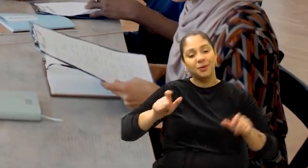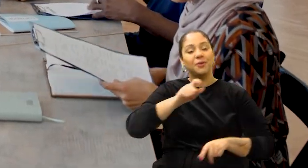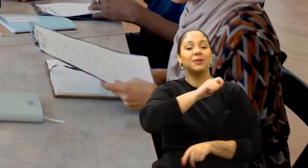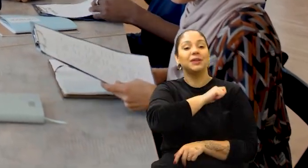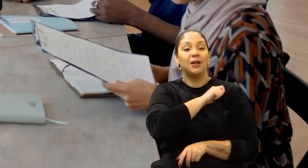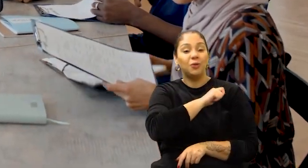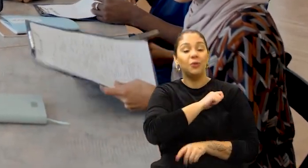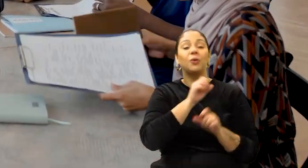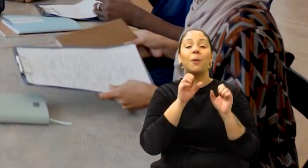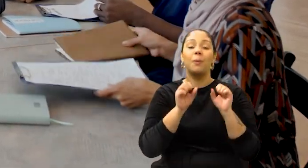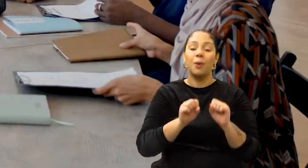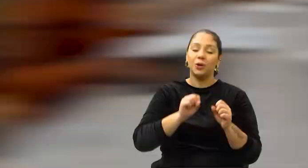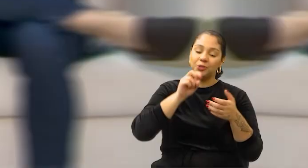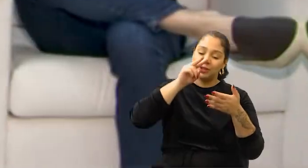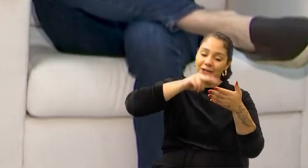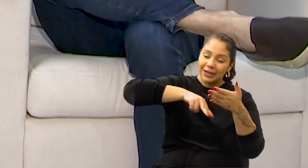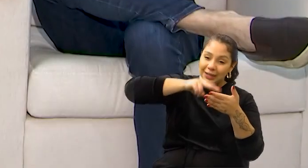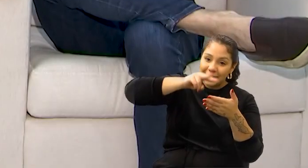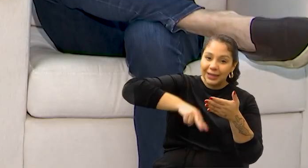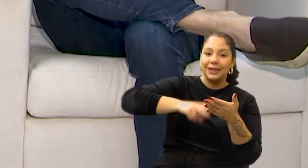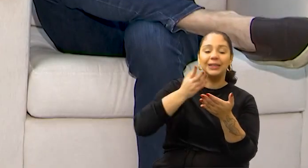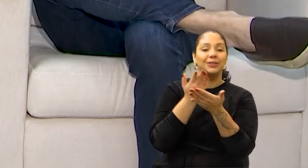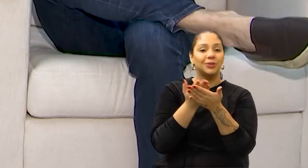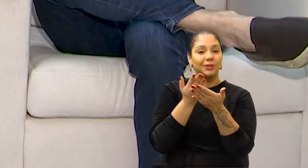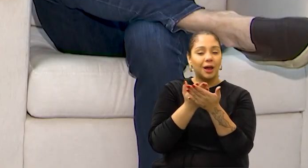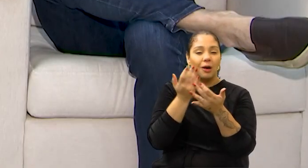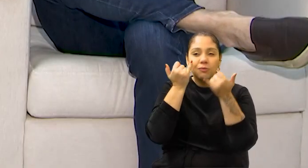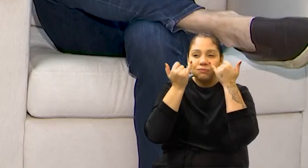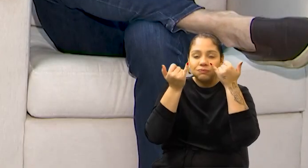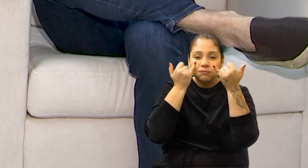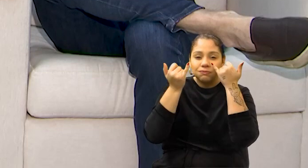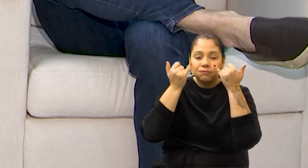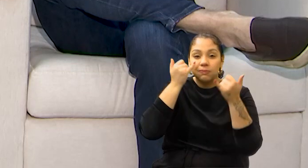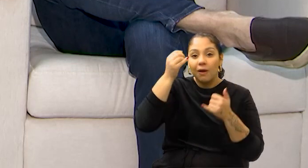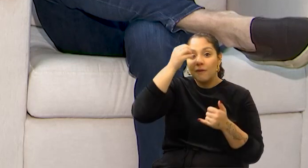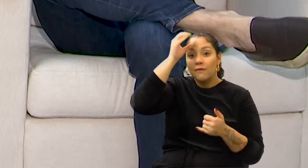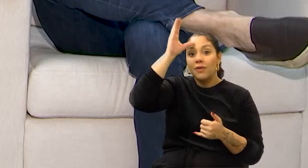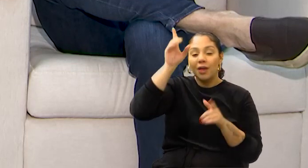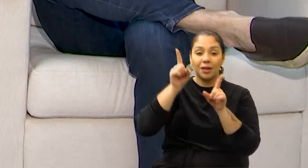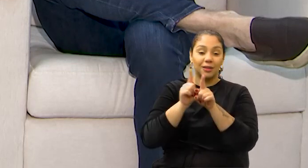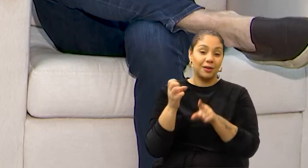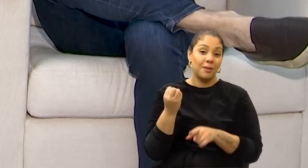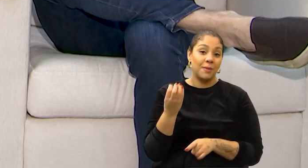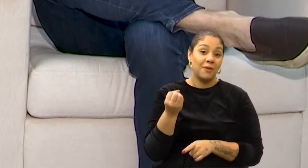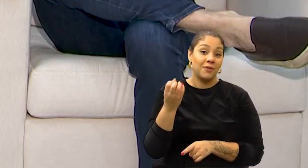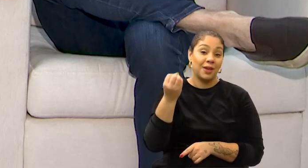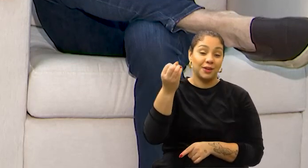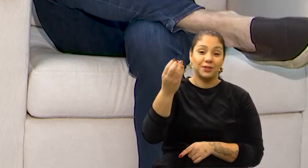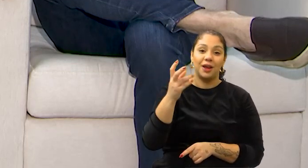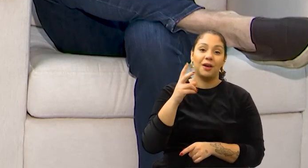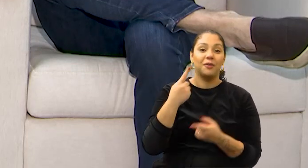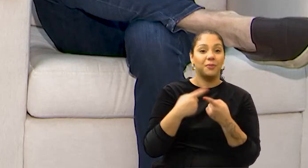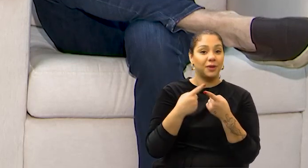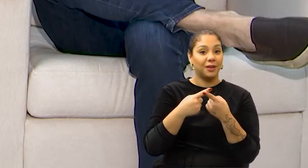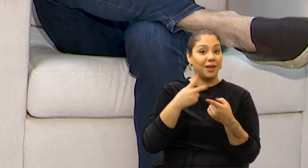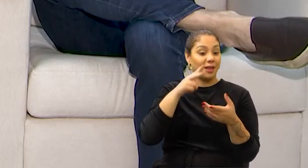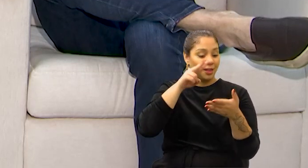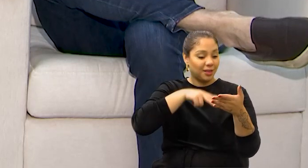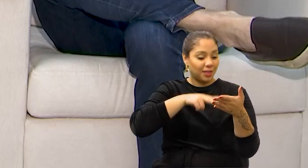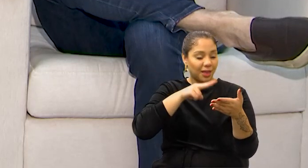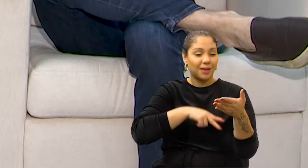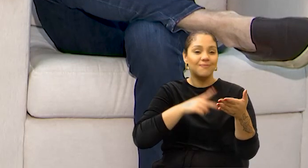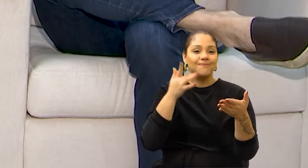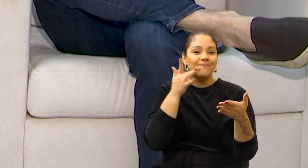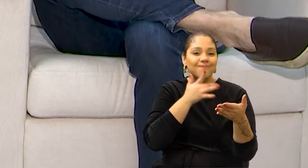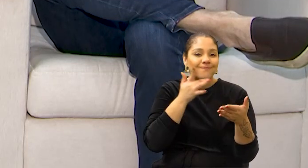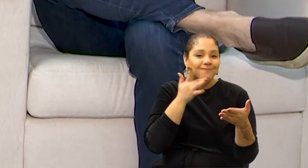podem ler e tudo mais estudar se informar viajar né que é uma delícia leitura não